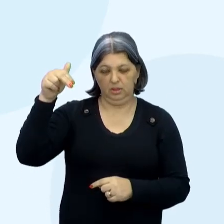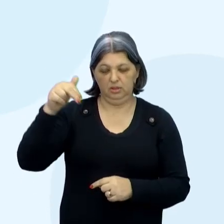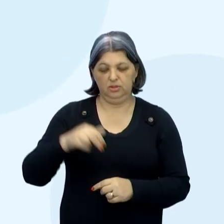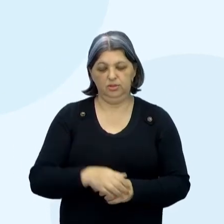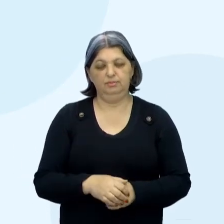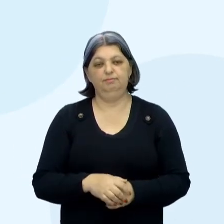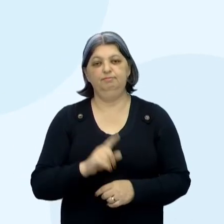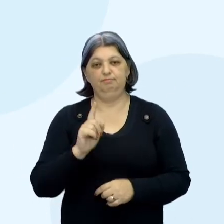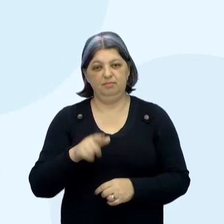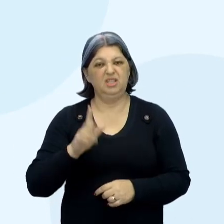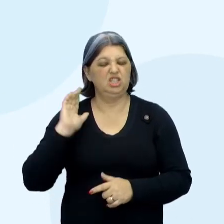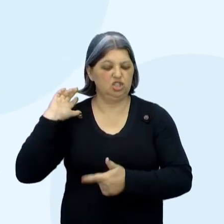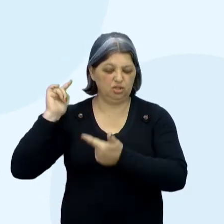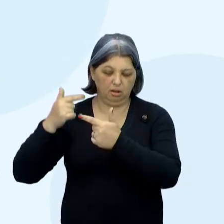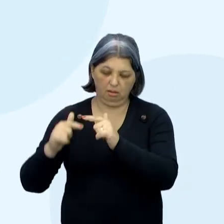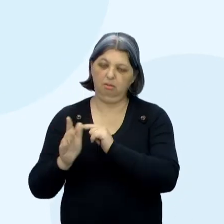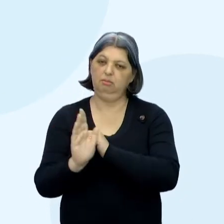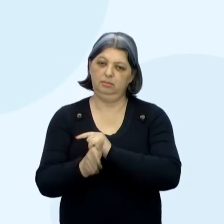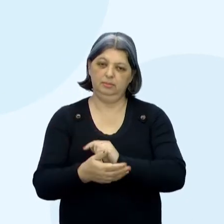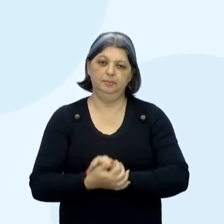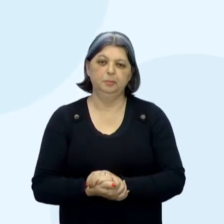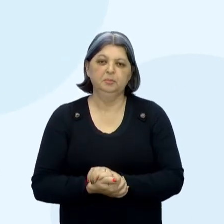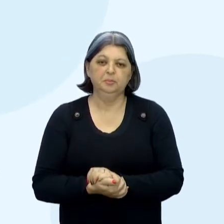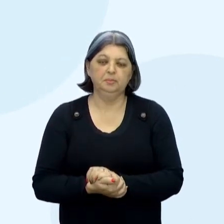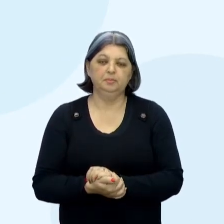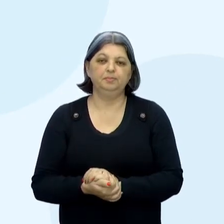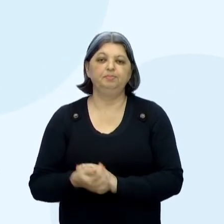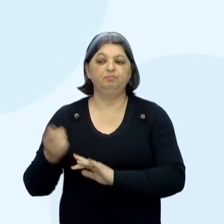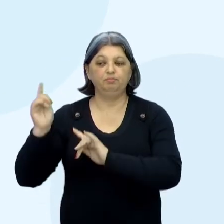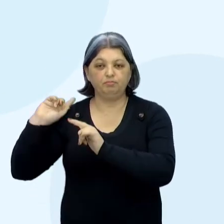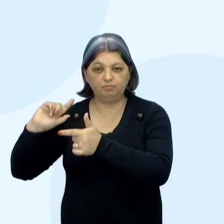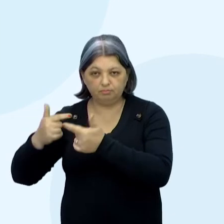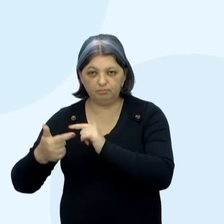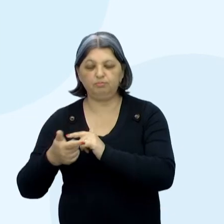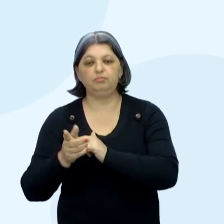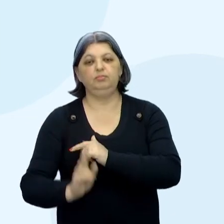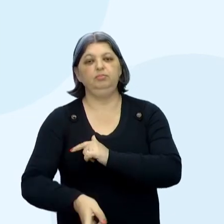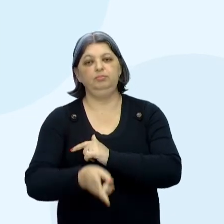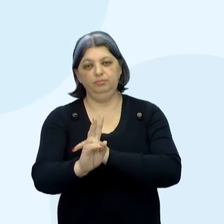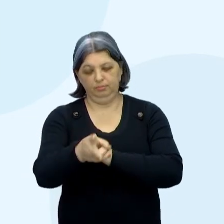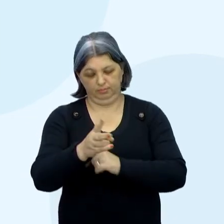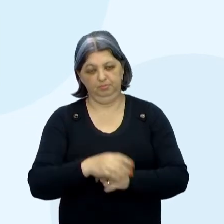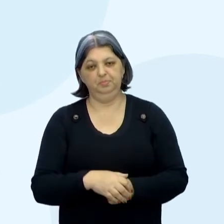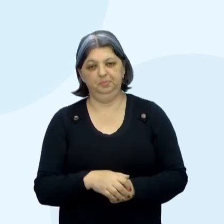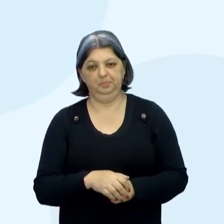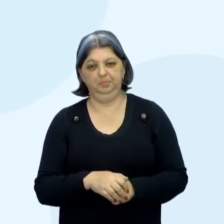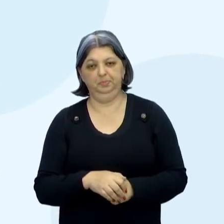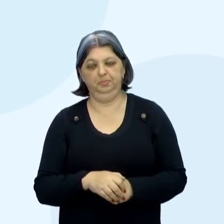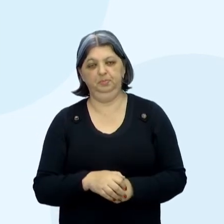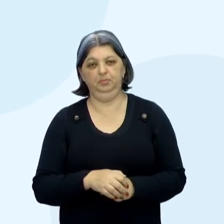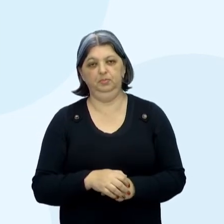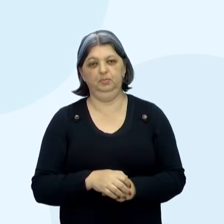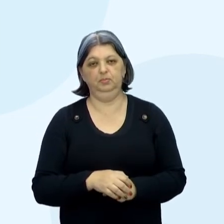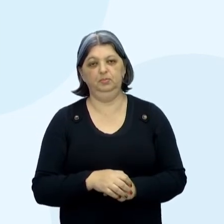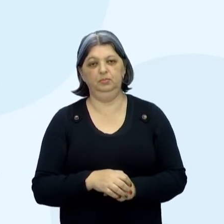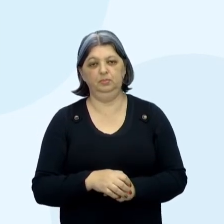muito clássico e lá as tradições são levadas de uma forma